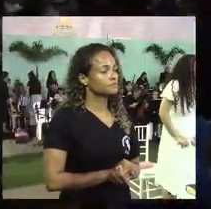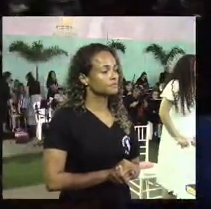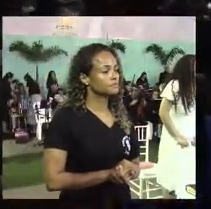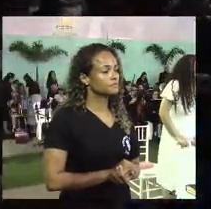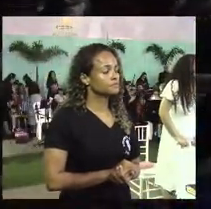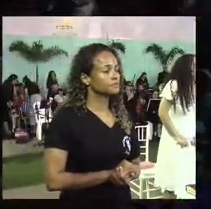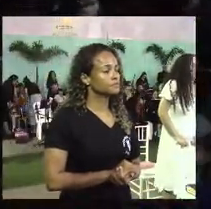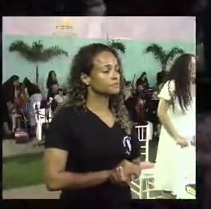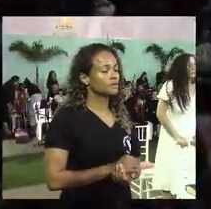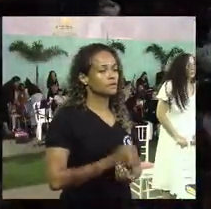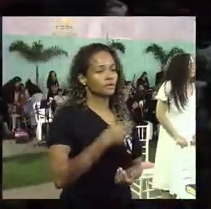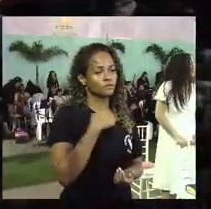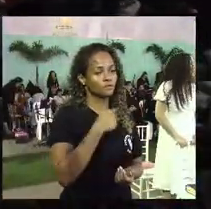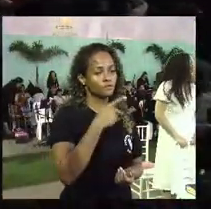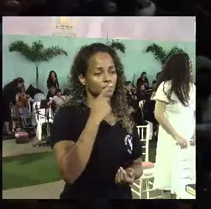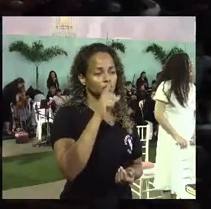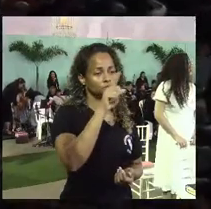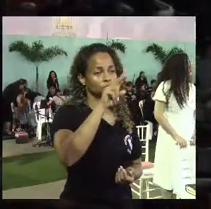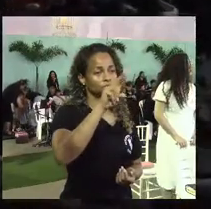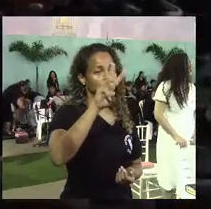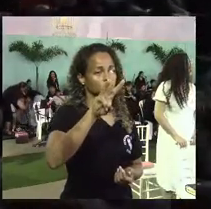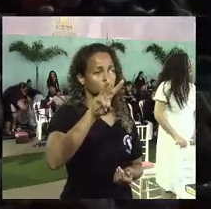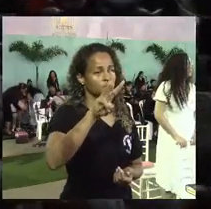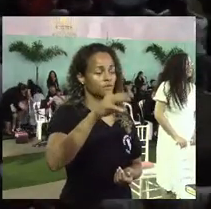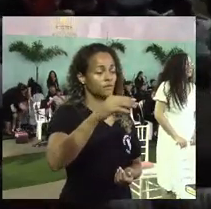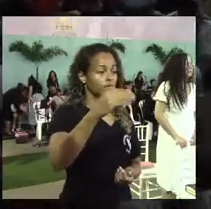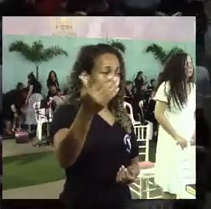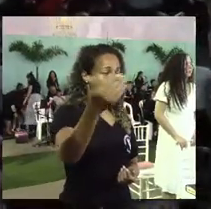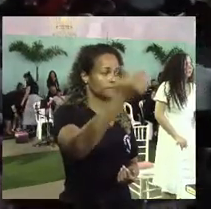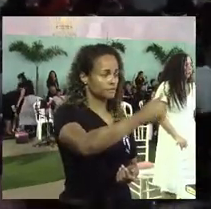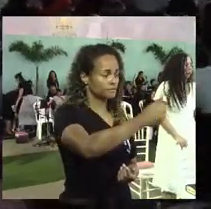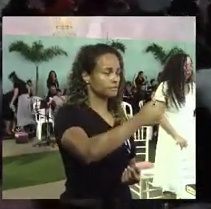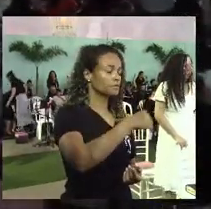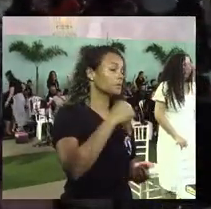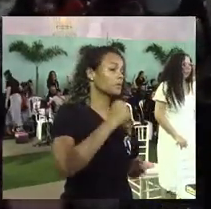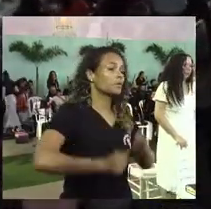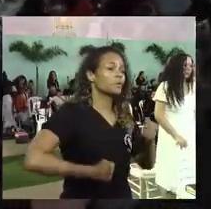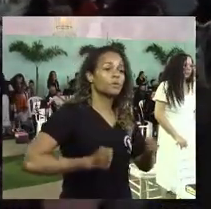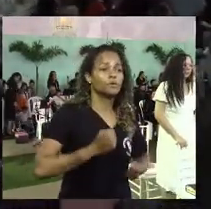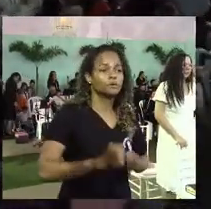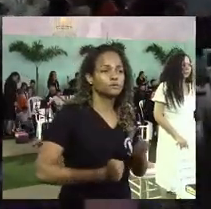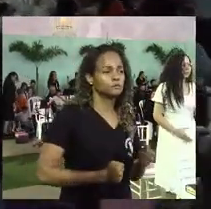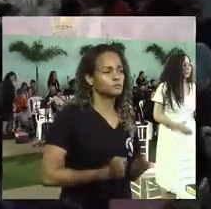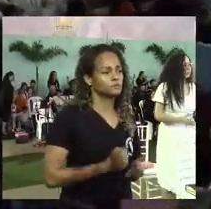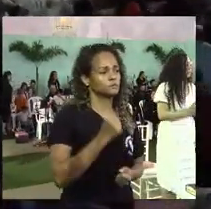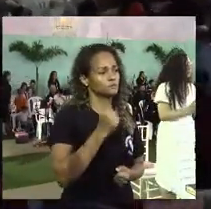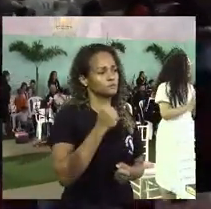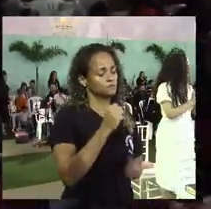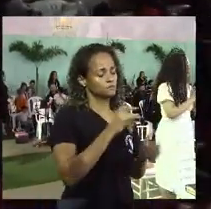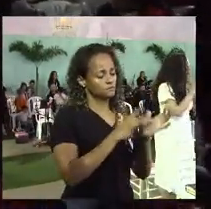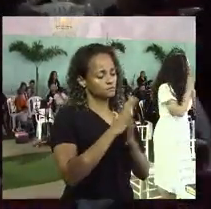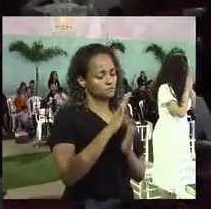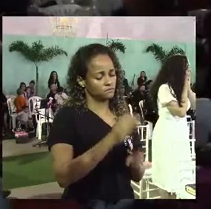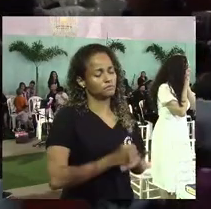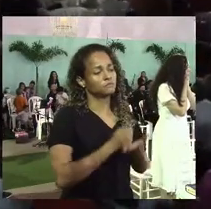três você vai sair do seu lugar não andando você vai vir correndo para Jesus salvar você nós vamos entrar debaixo do